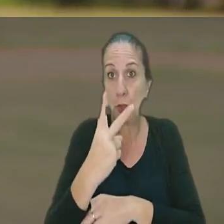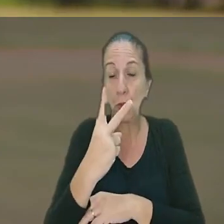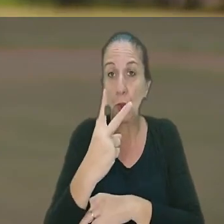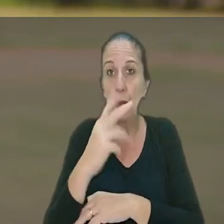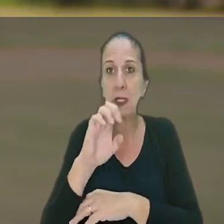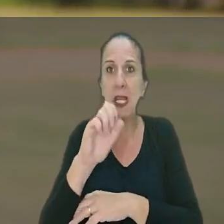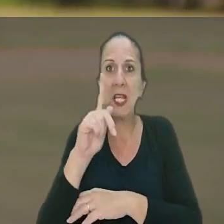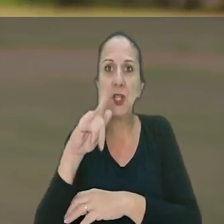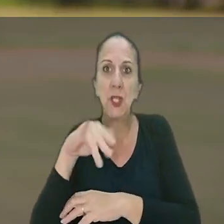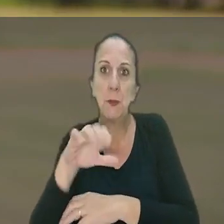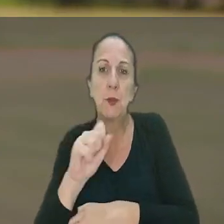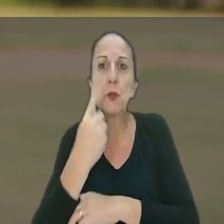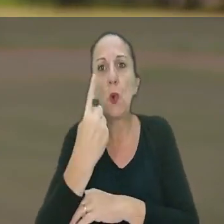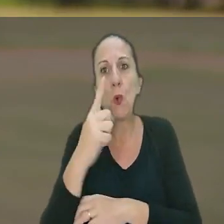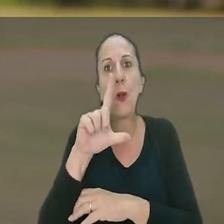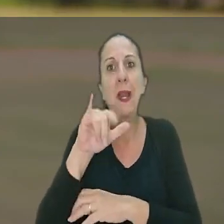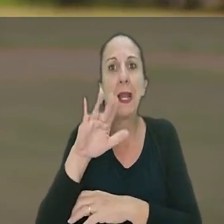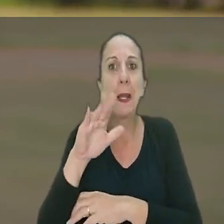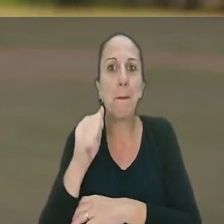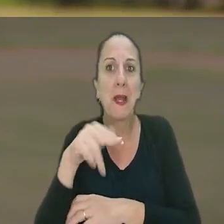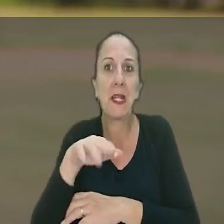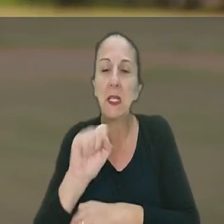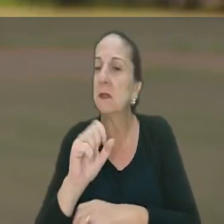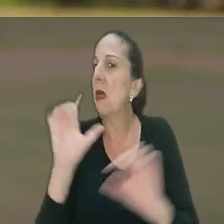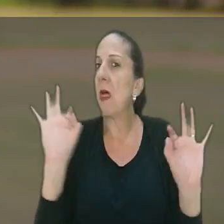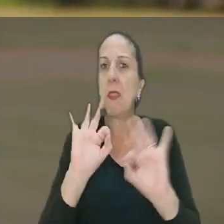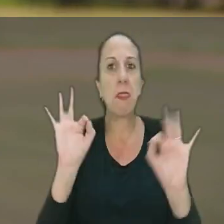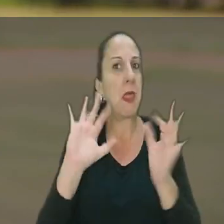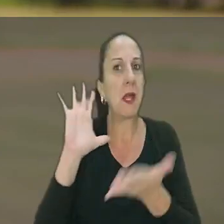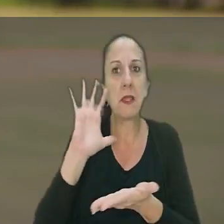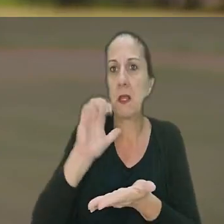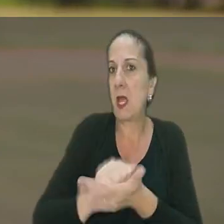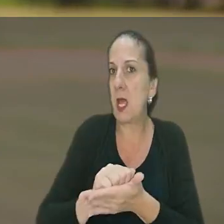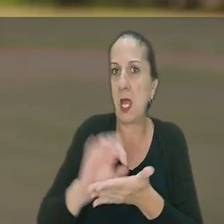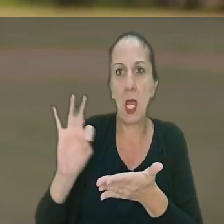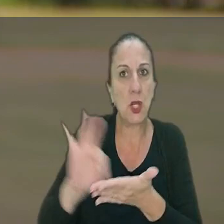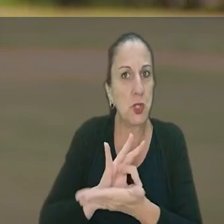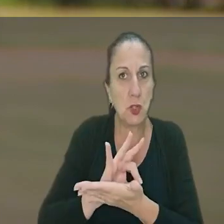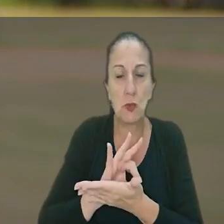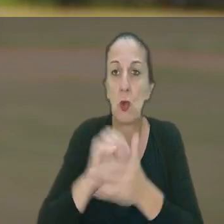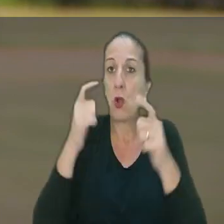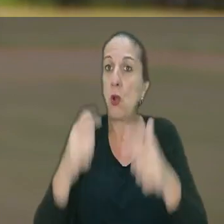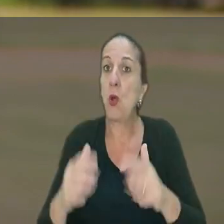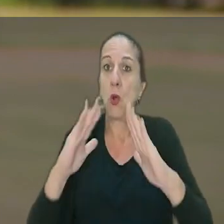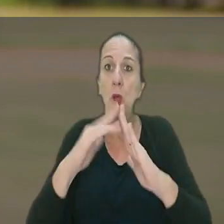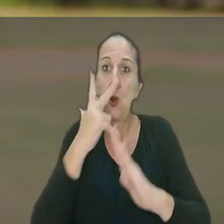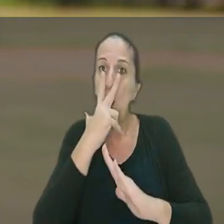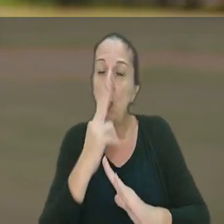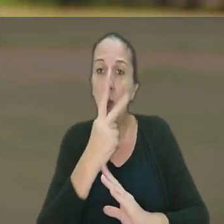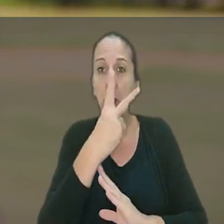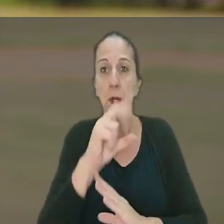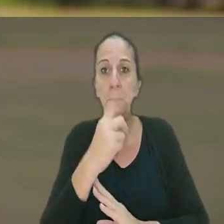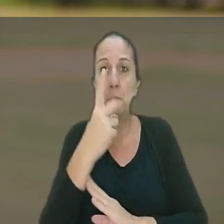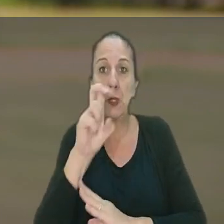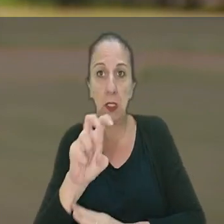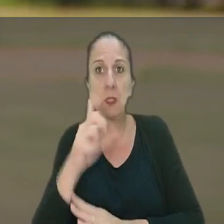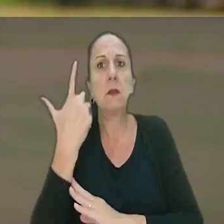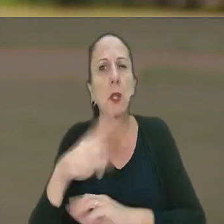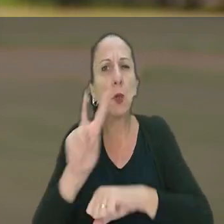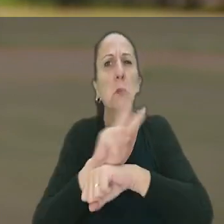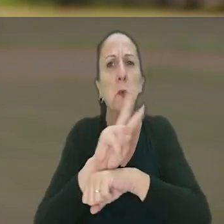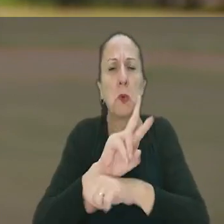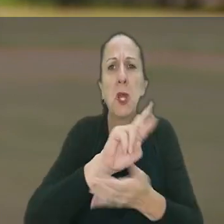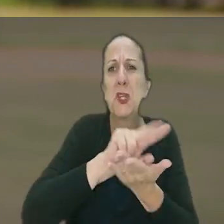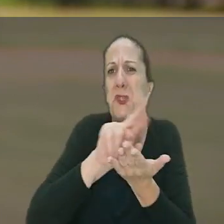2 egípcios e um libanês, todos sem registro, trabalhando e morando no mesmo local. Em abril de 2015, uma nova